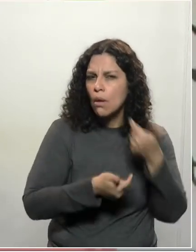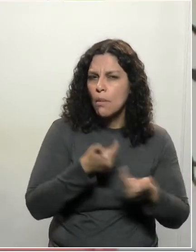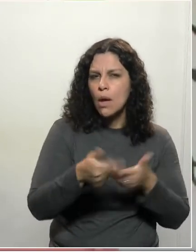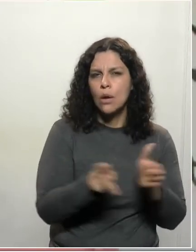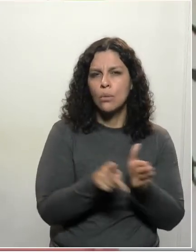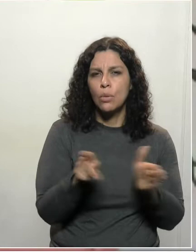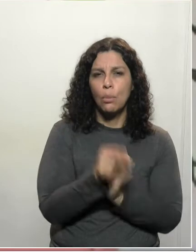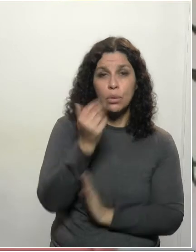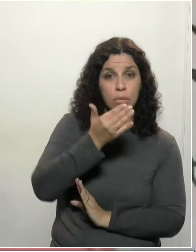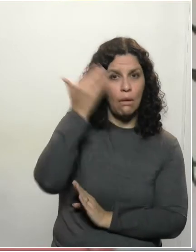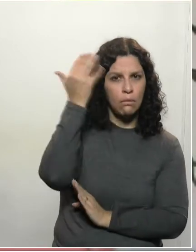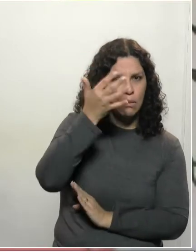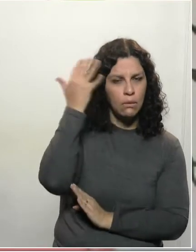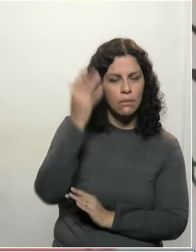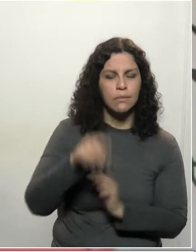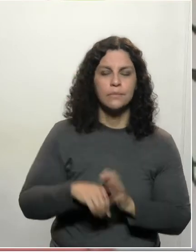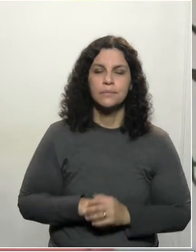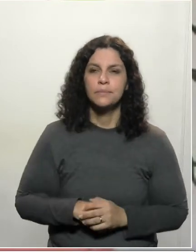do Venere,